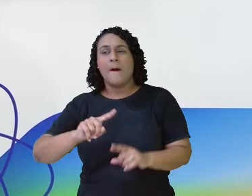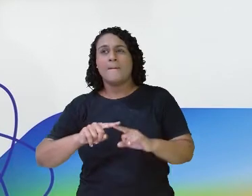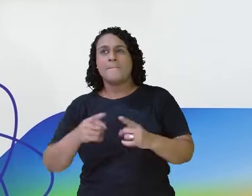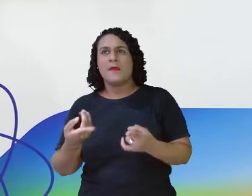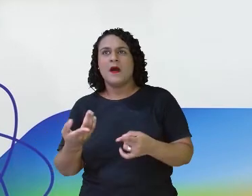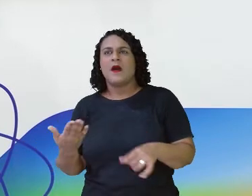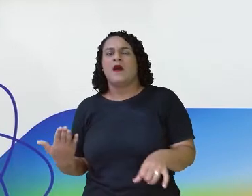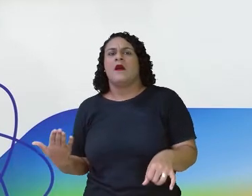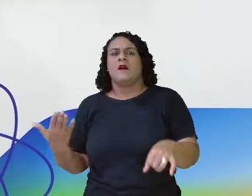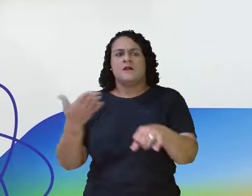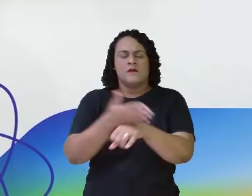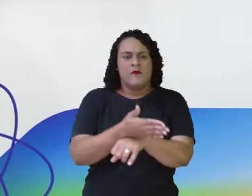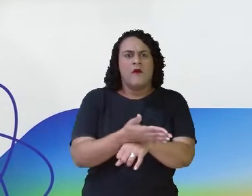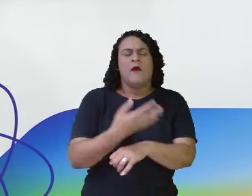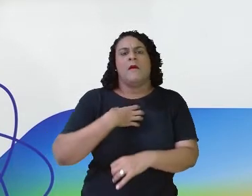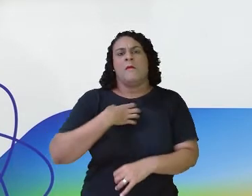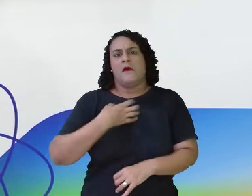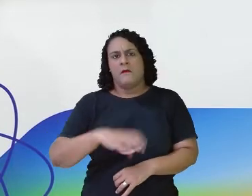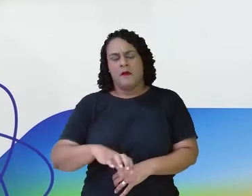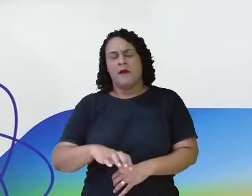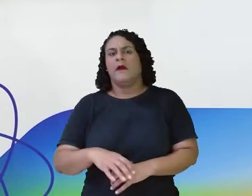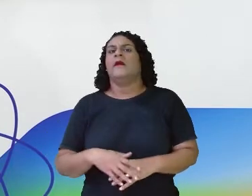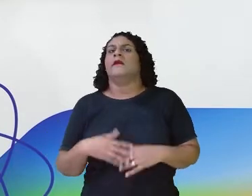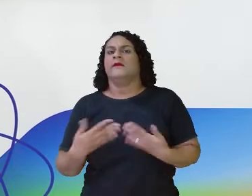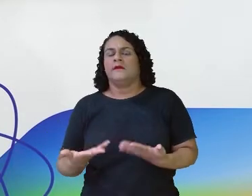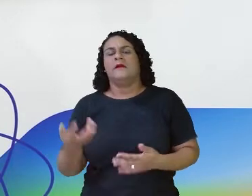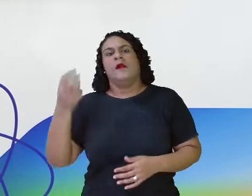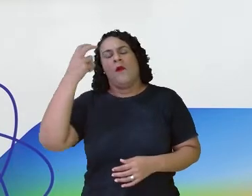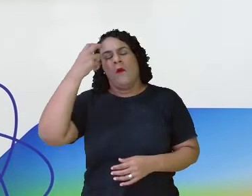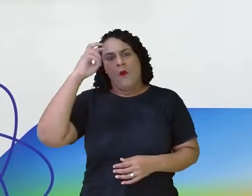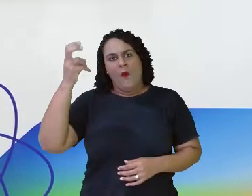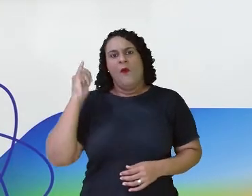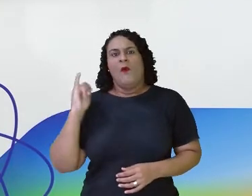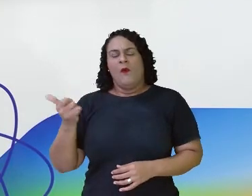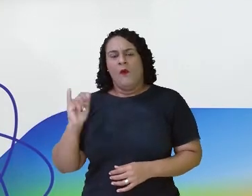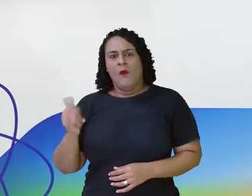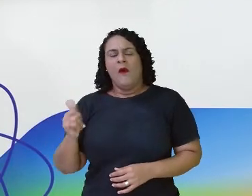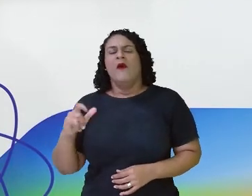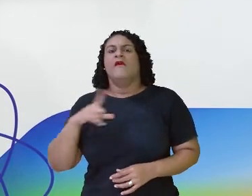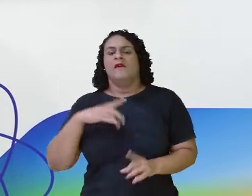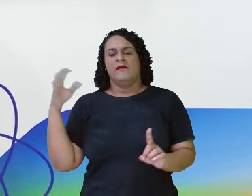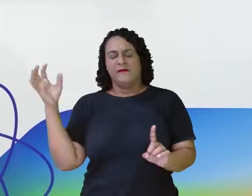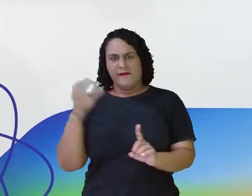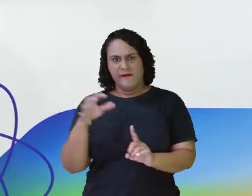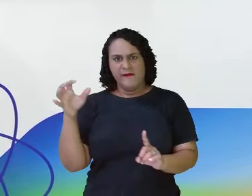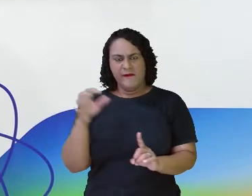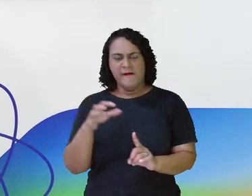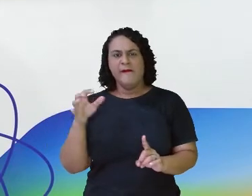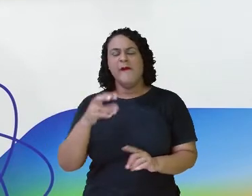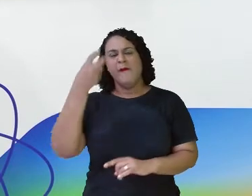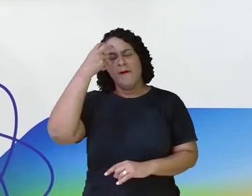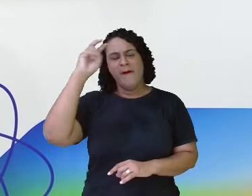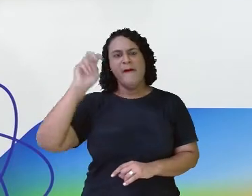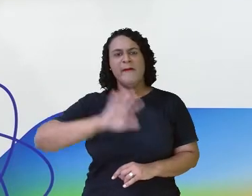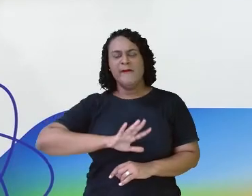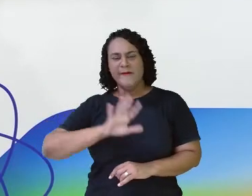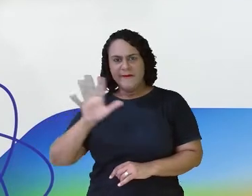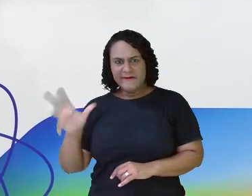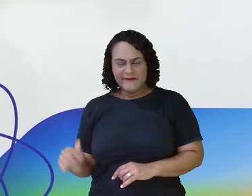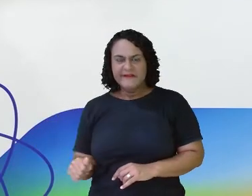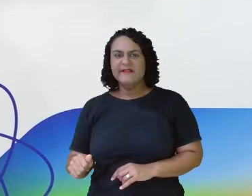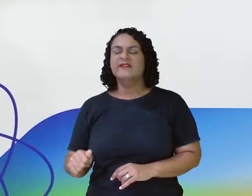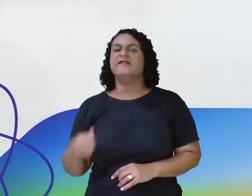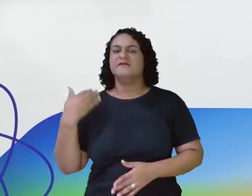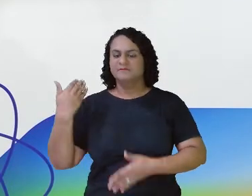africanos vieram no tempo da colonização para lá, então a cultura deles, os contos dele, vai ter grande influência da cultura africana e por